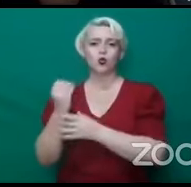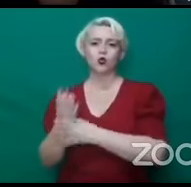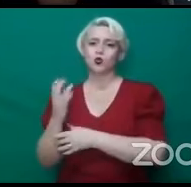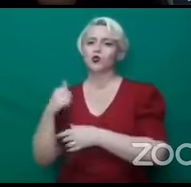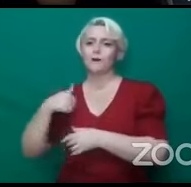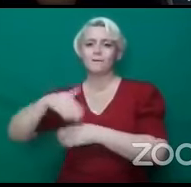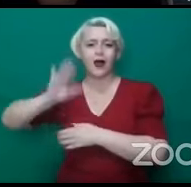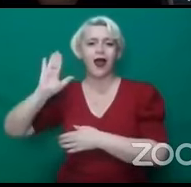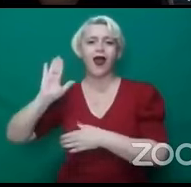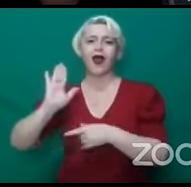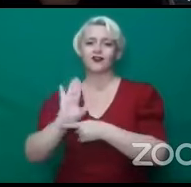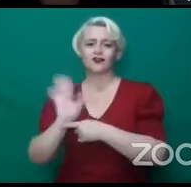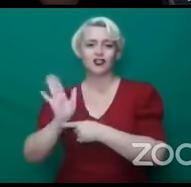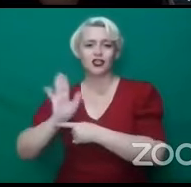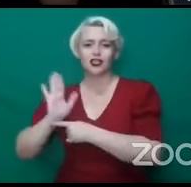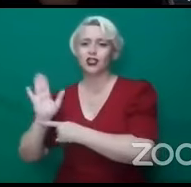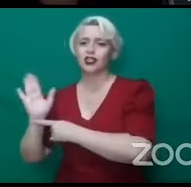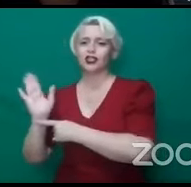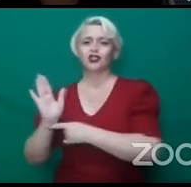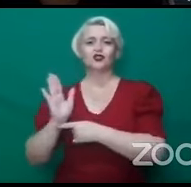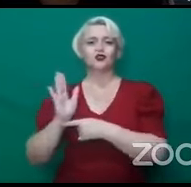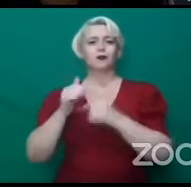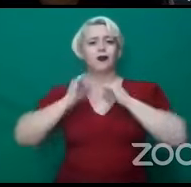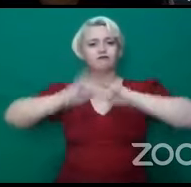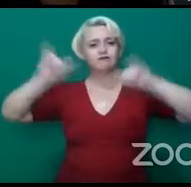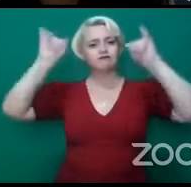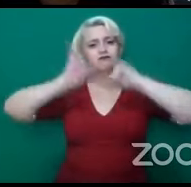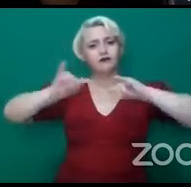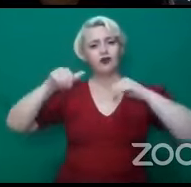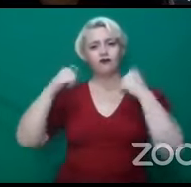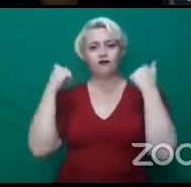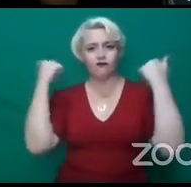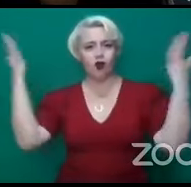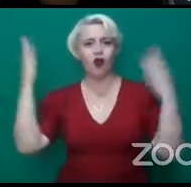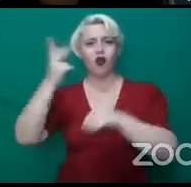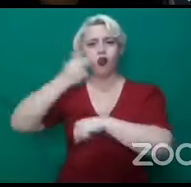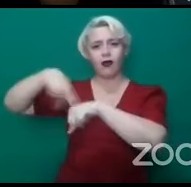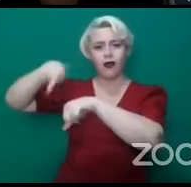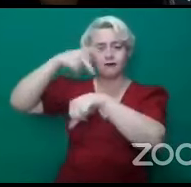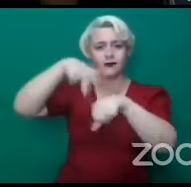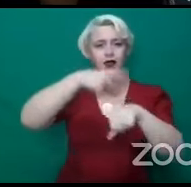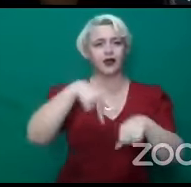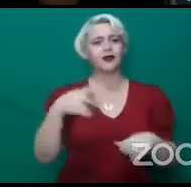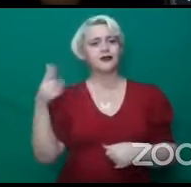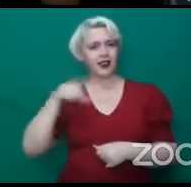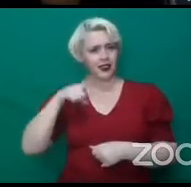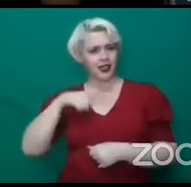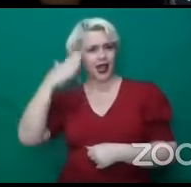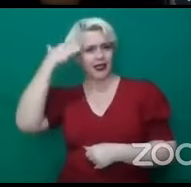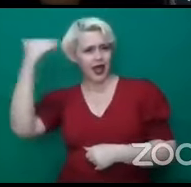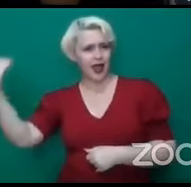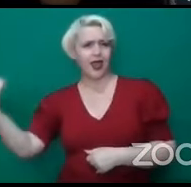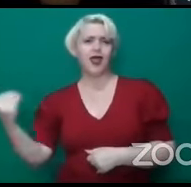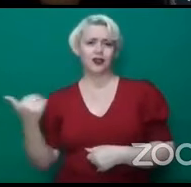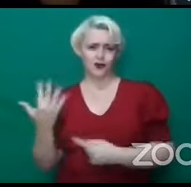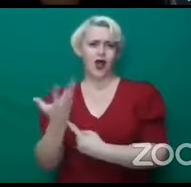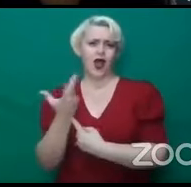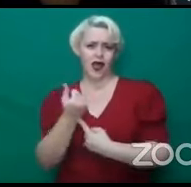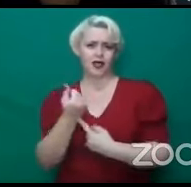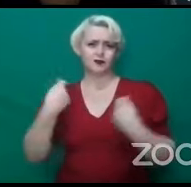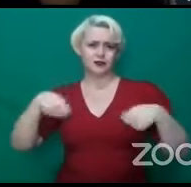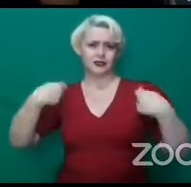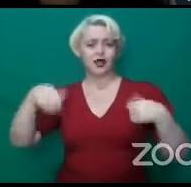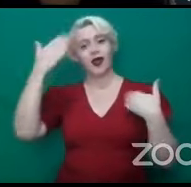exibir, para a gente levar para fora. Tem muito talento aí e vamos existir com arte e com coisas boas. Então, eu quero